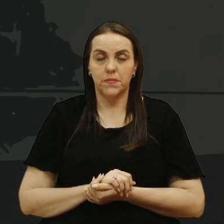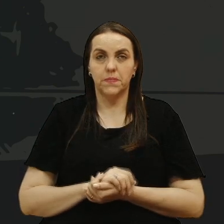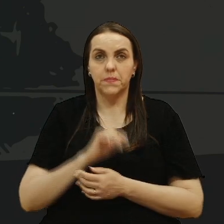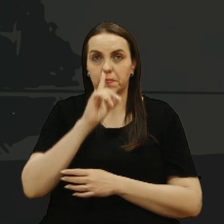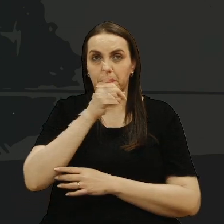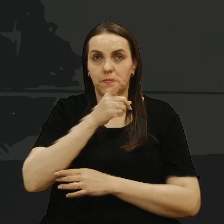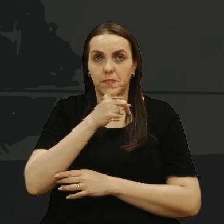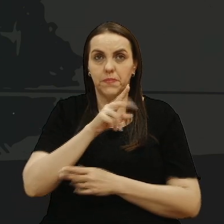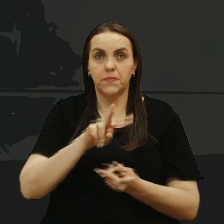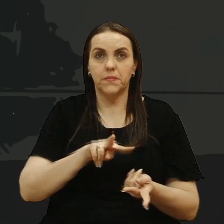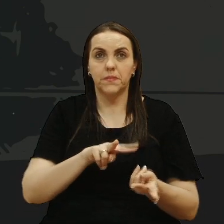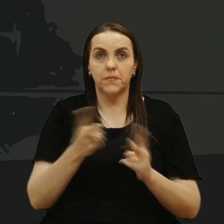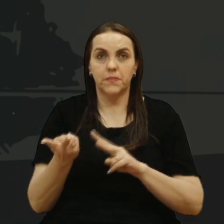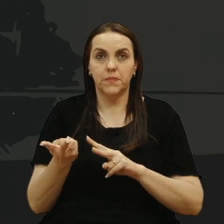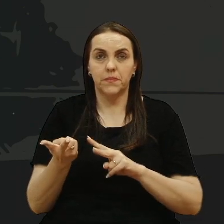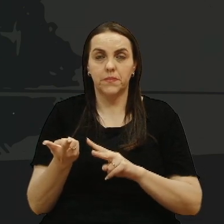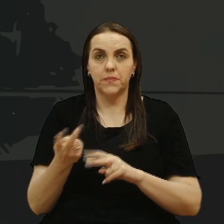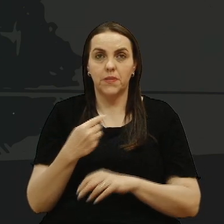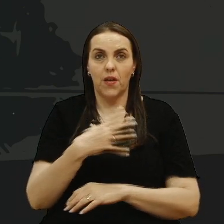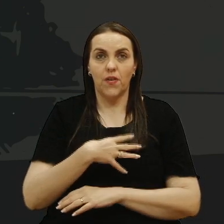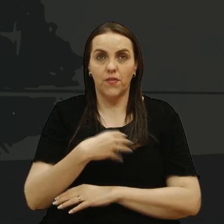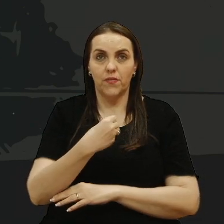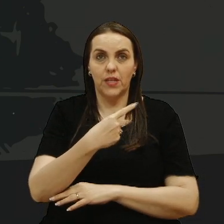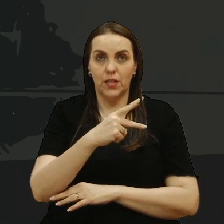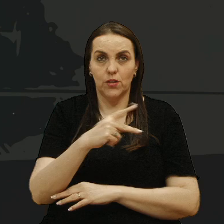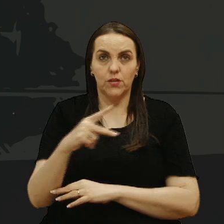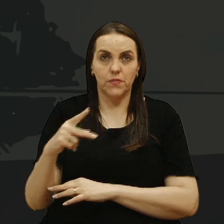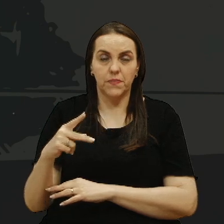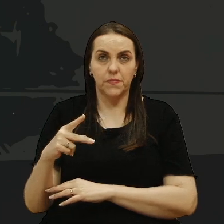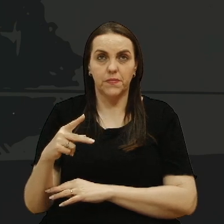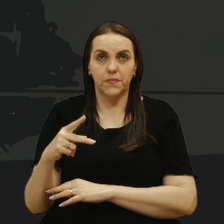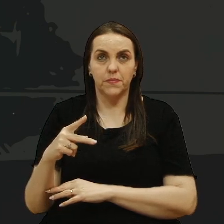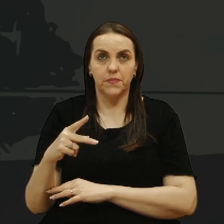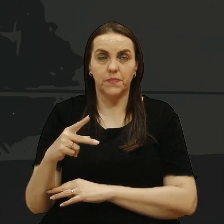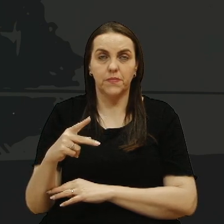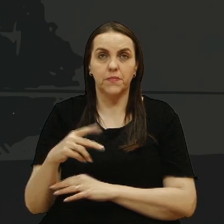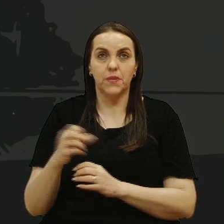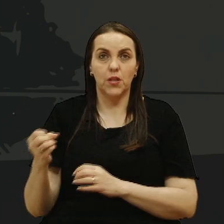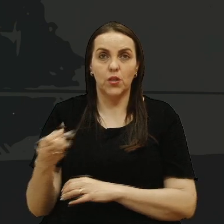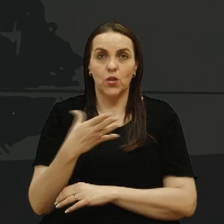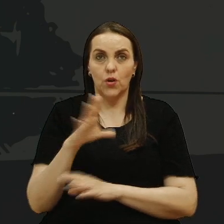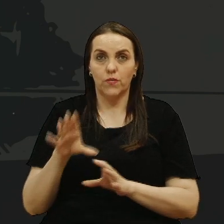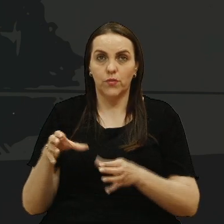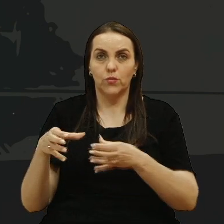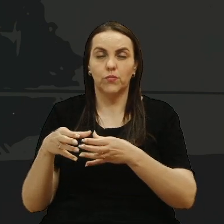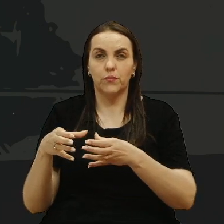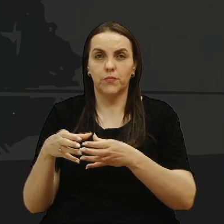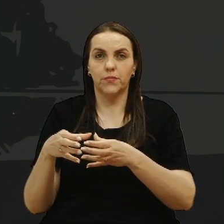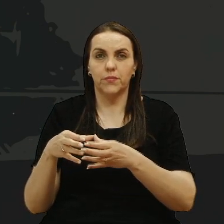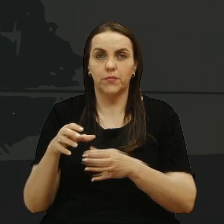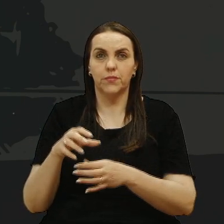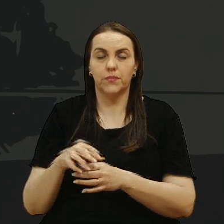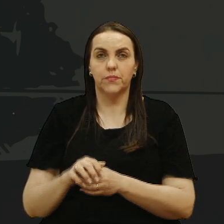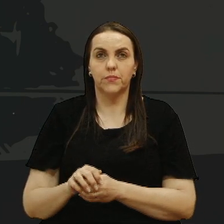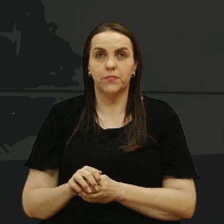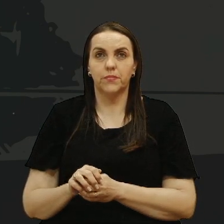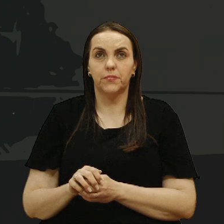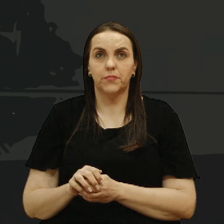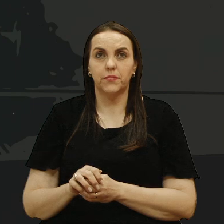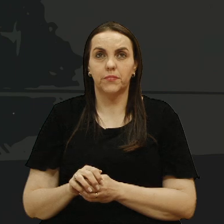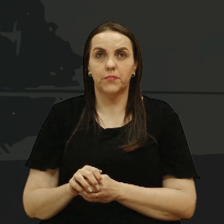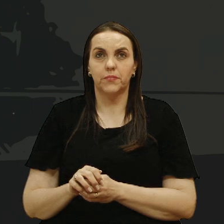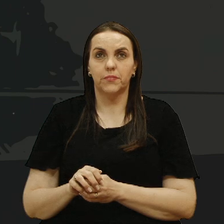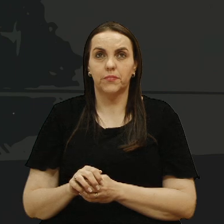a transferência de seus filhos para uma nova turma de primeiro ano,